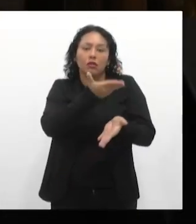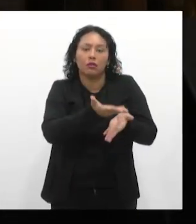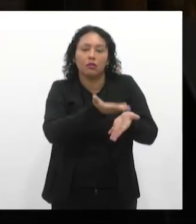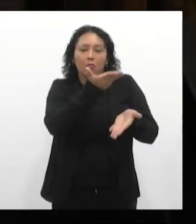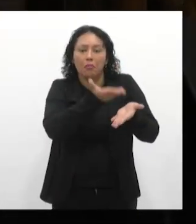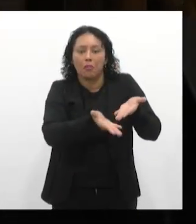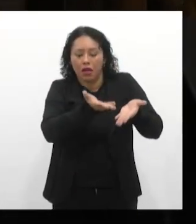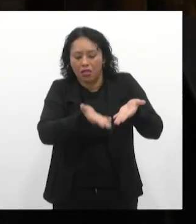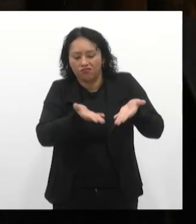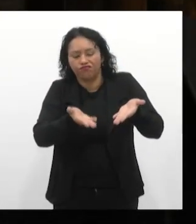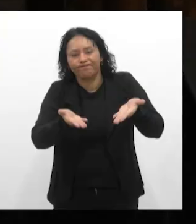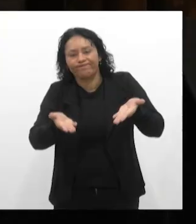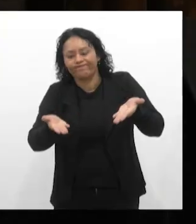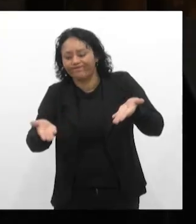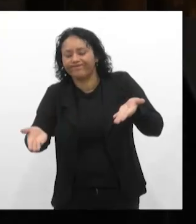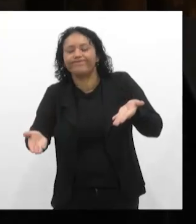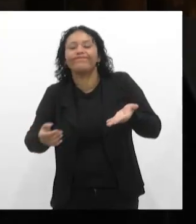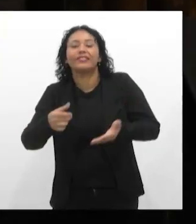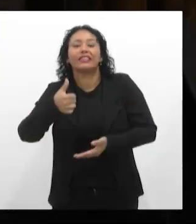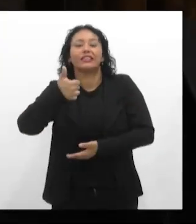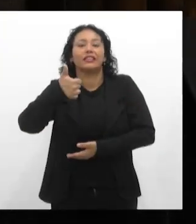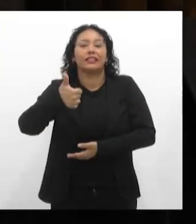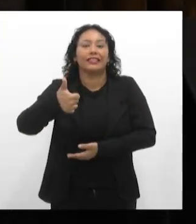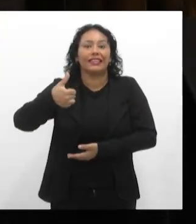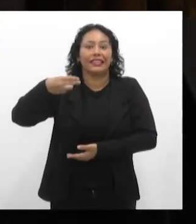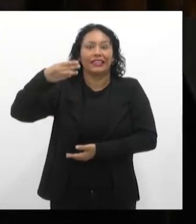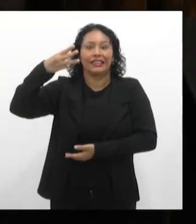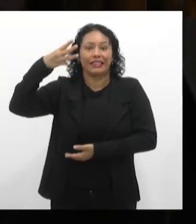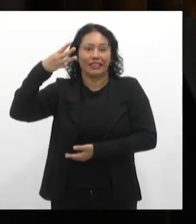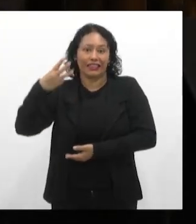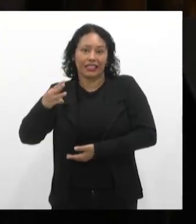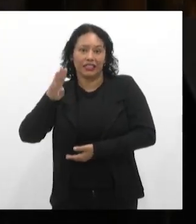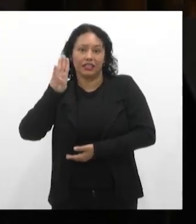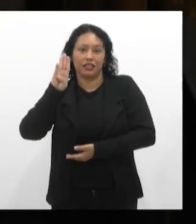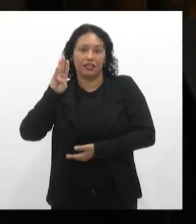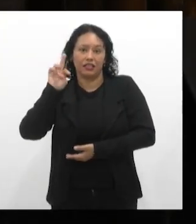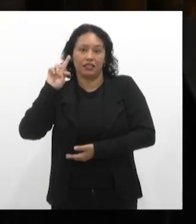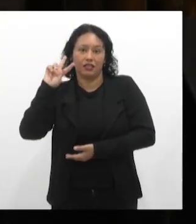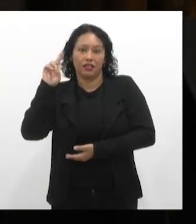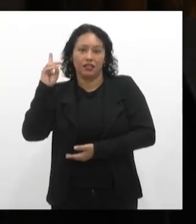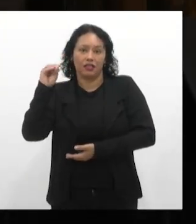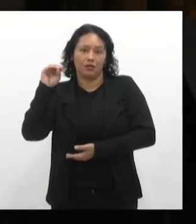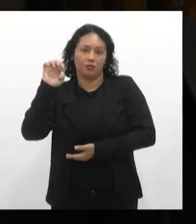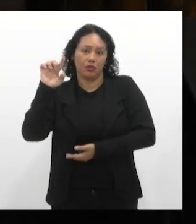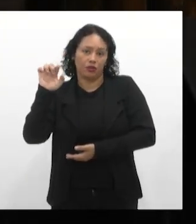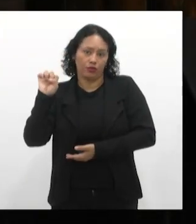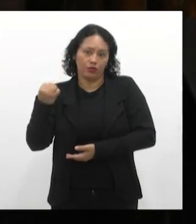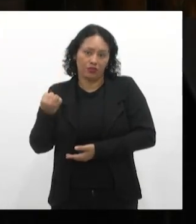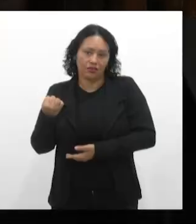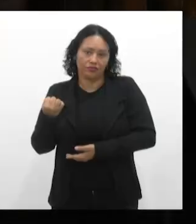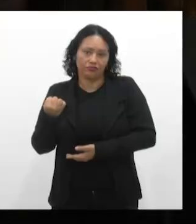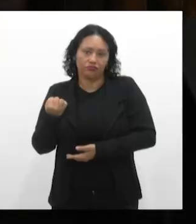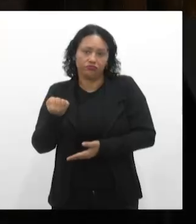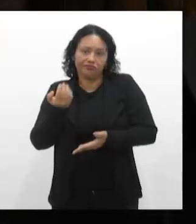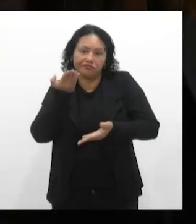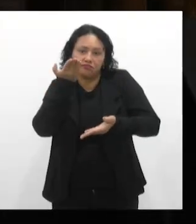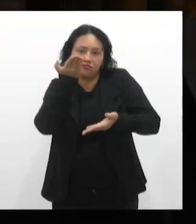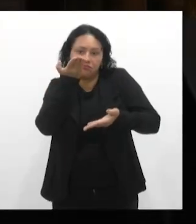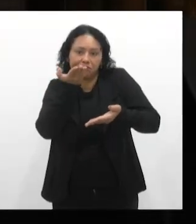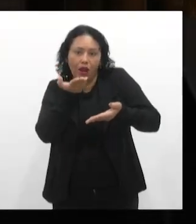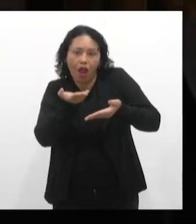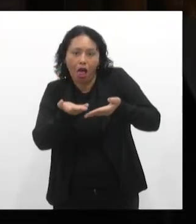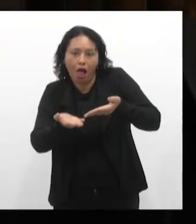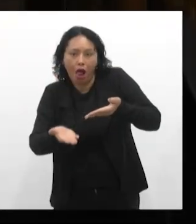já 13 bilhões de reais. Não é por acaso que é o